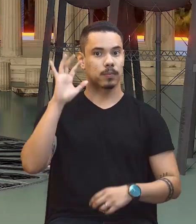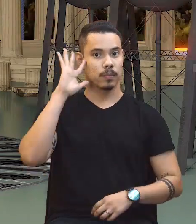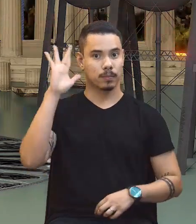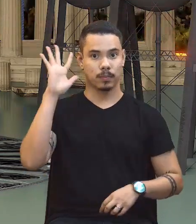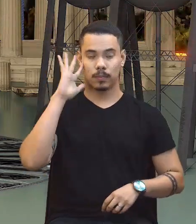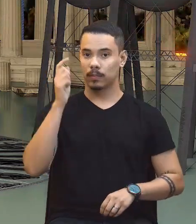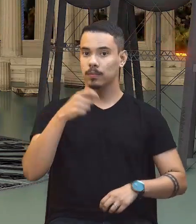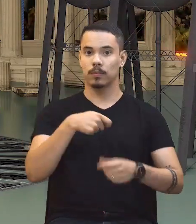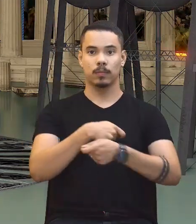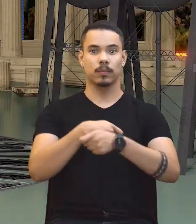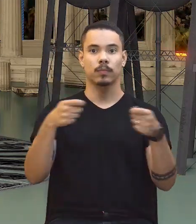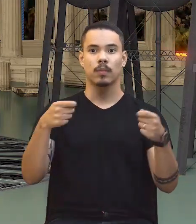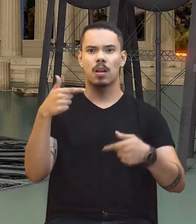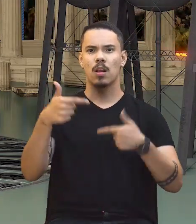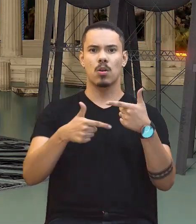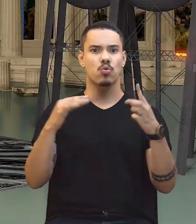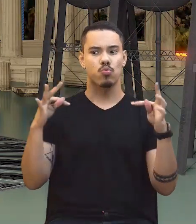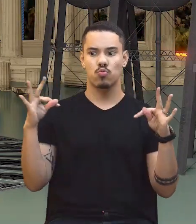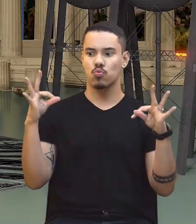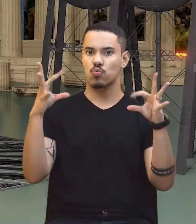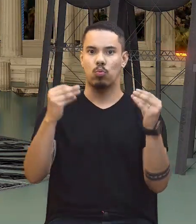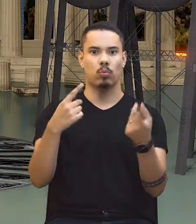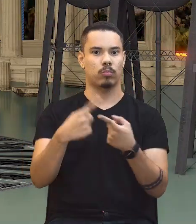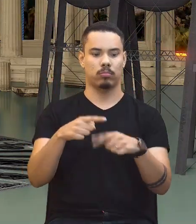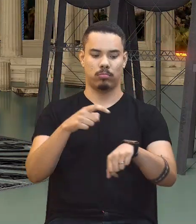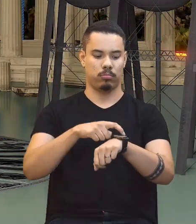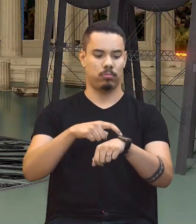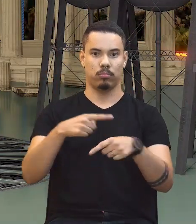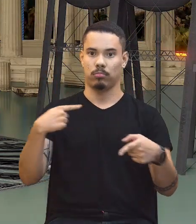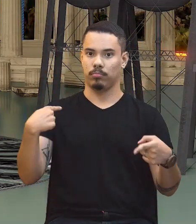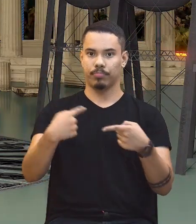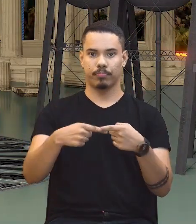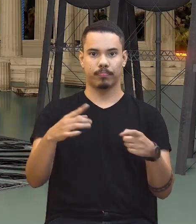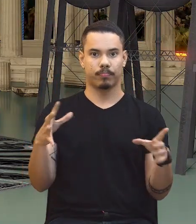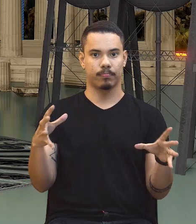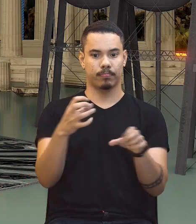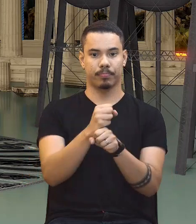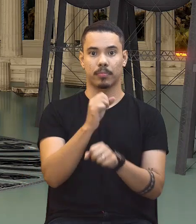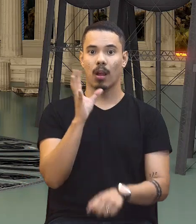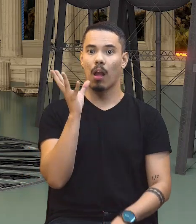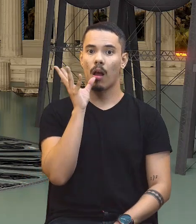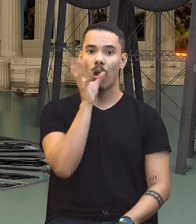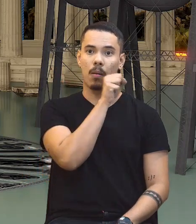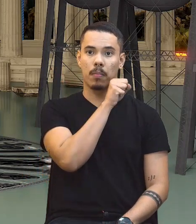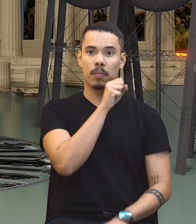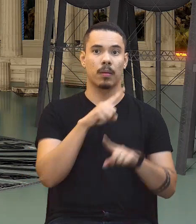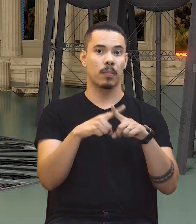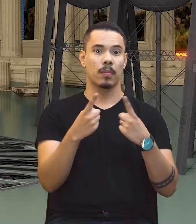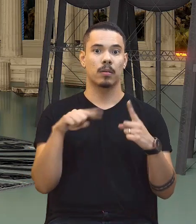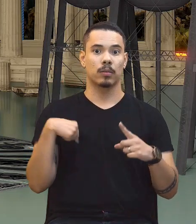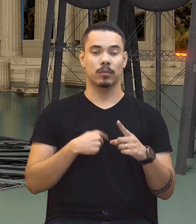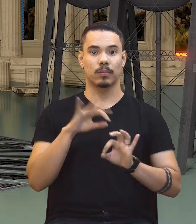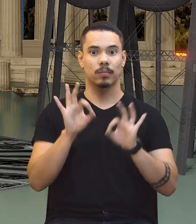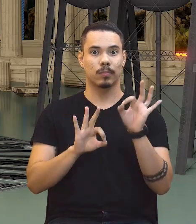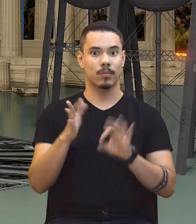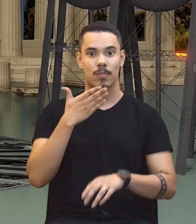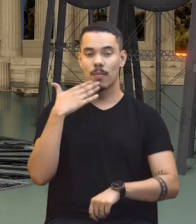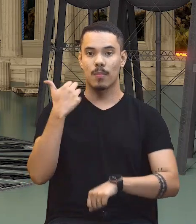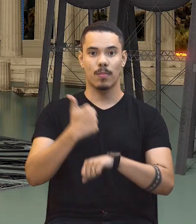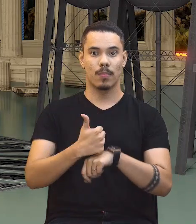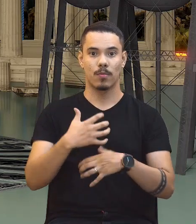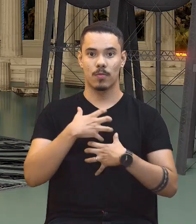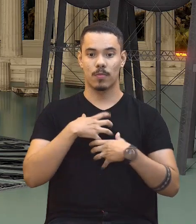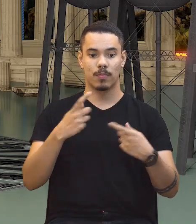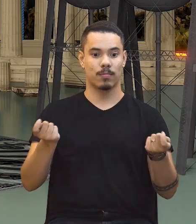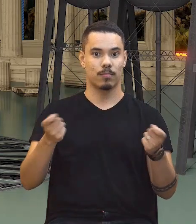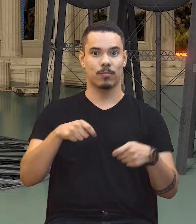tudo aquilo que a gente quer, até porque o tempo é curto. Mas a gente prepara da melhor maneira possível que vocês possam aprender um